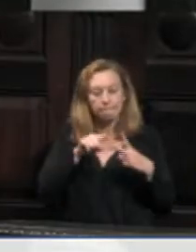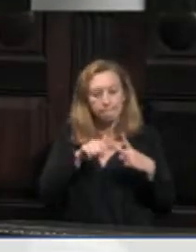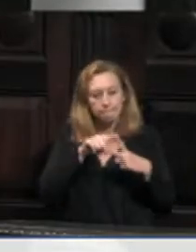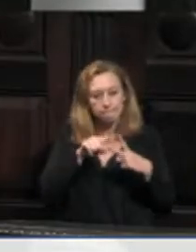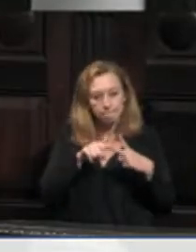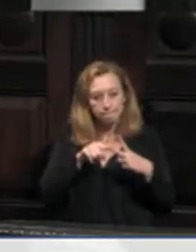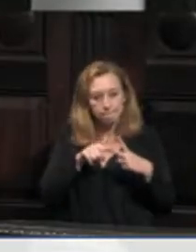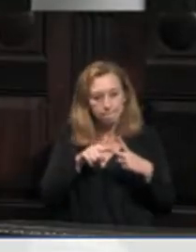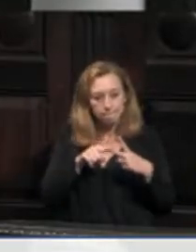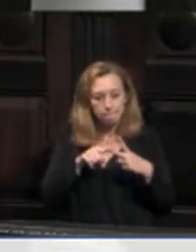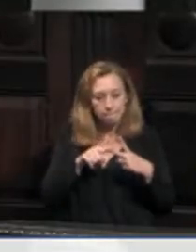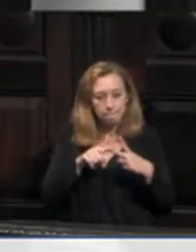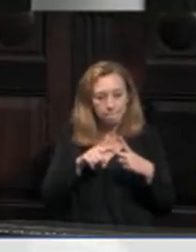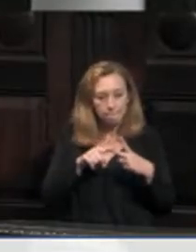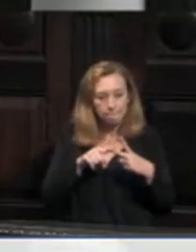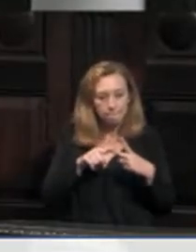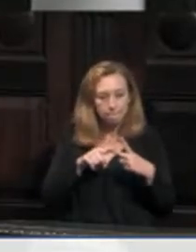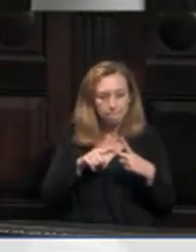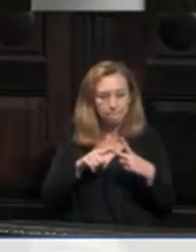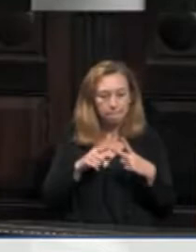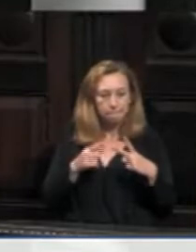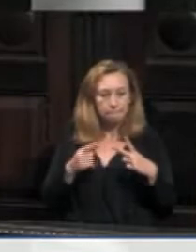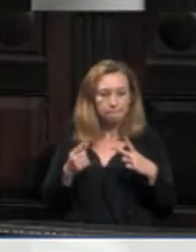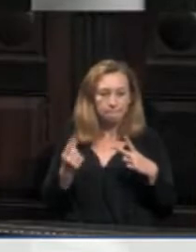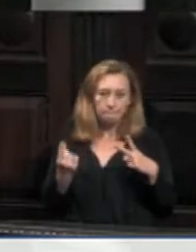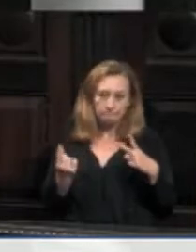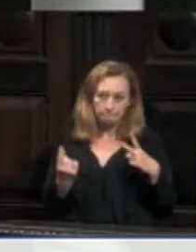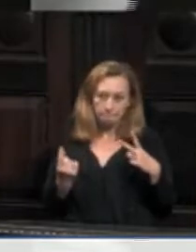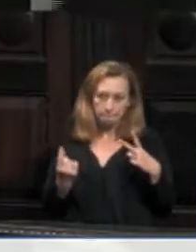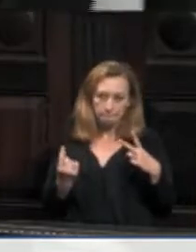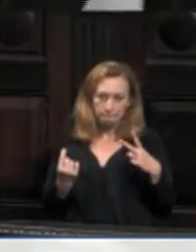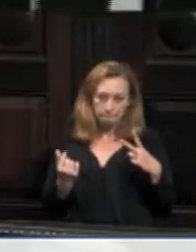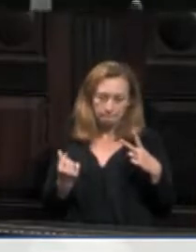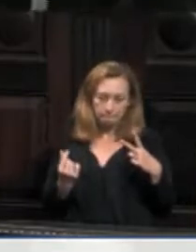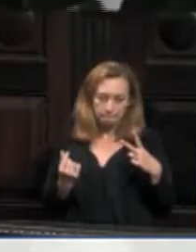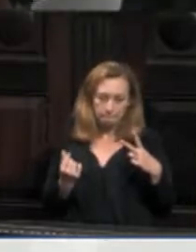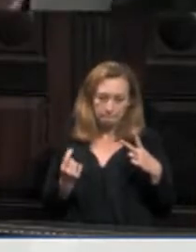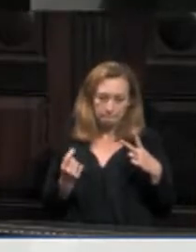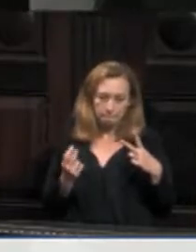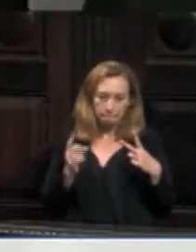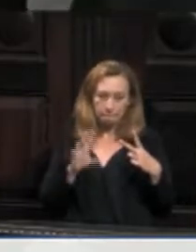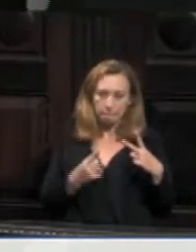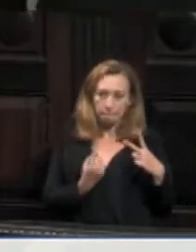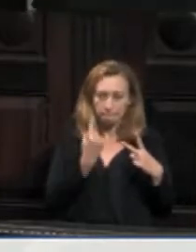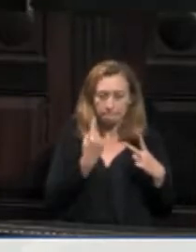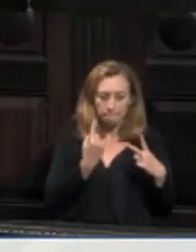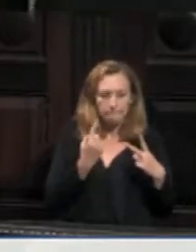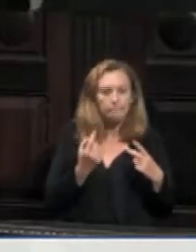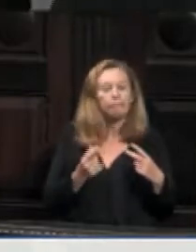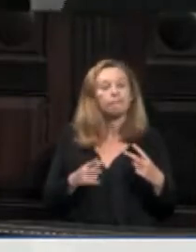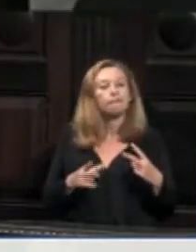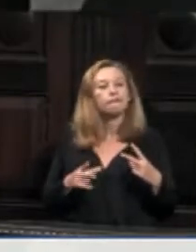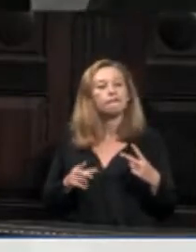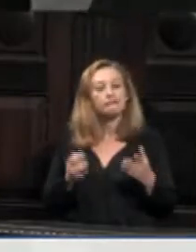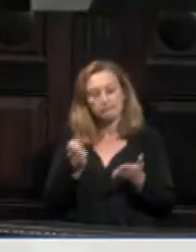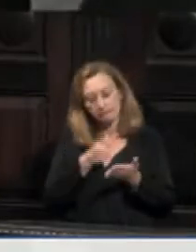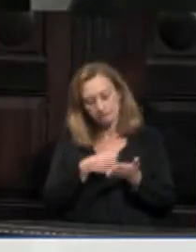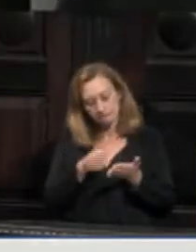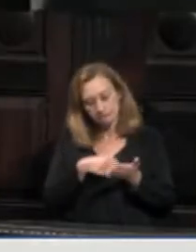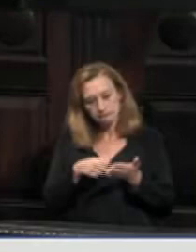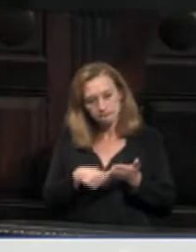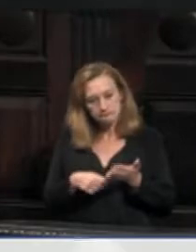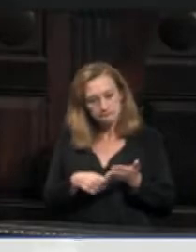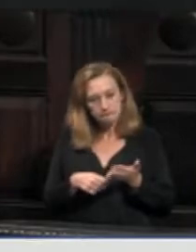contas numa só. E o que está escrito na votação Só se você for lá dentro verificar.